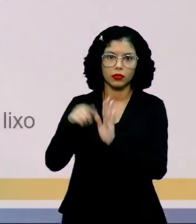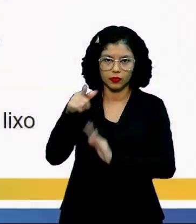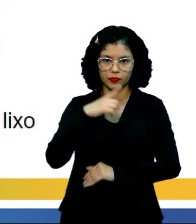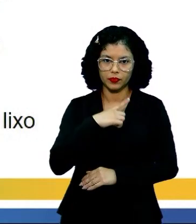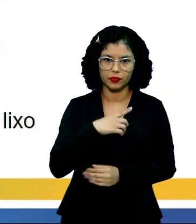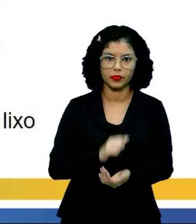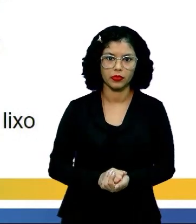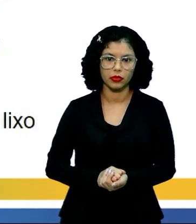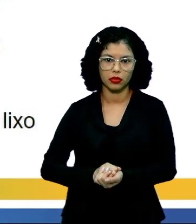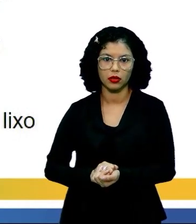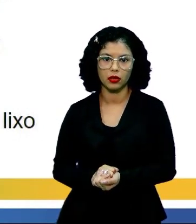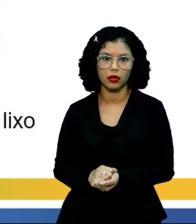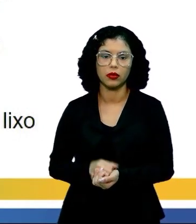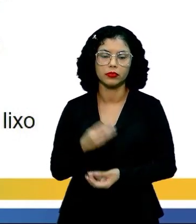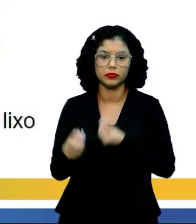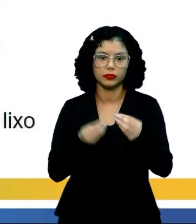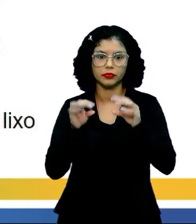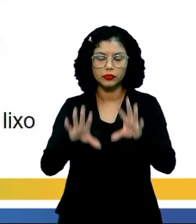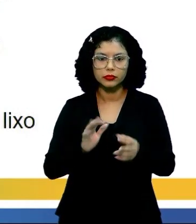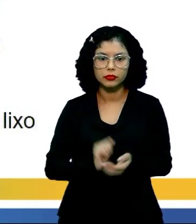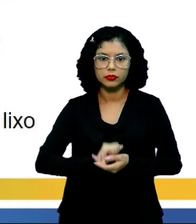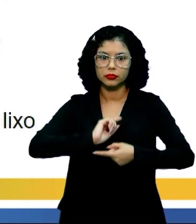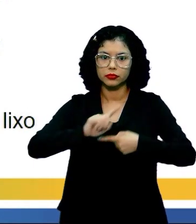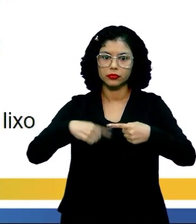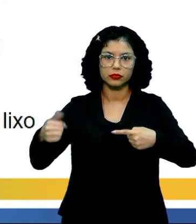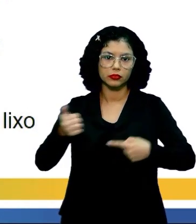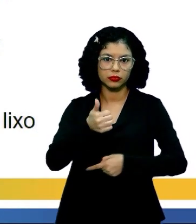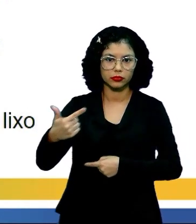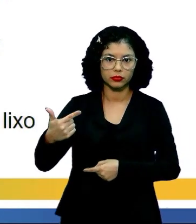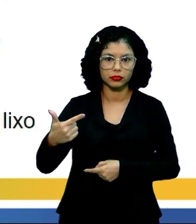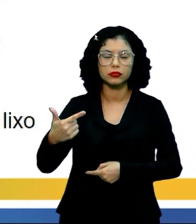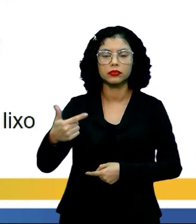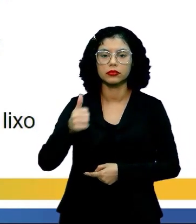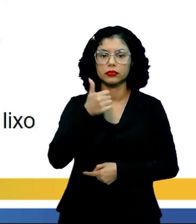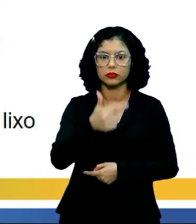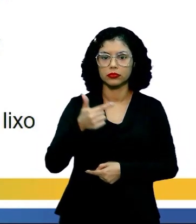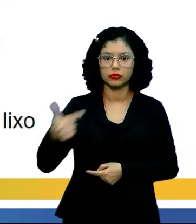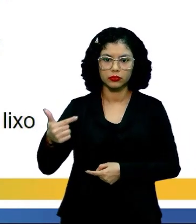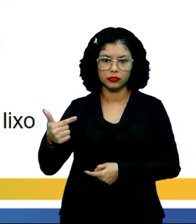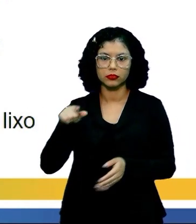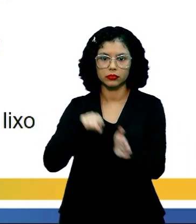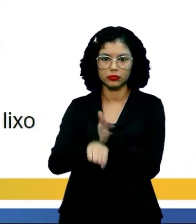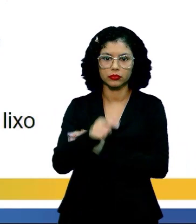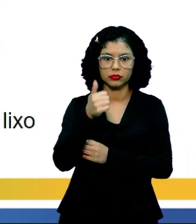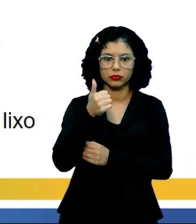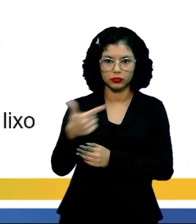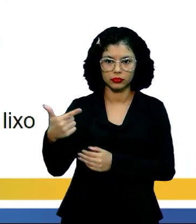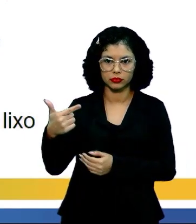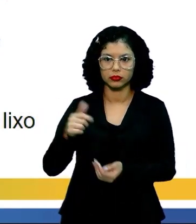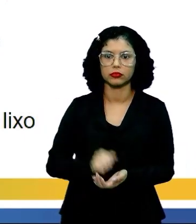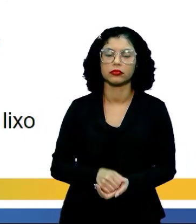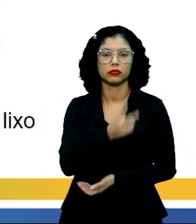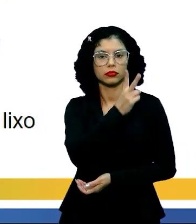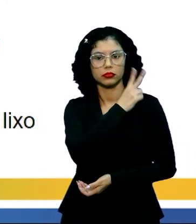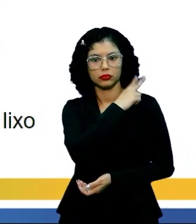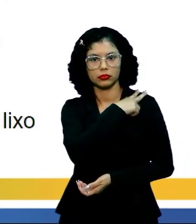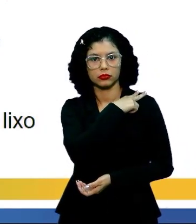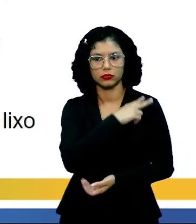têm, ok? Como assim? Questão 12, página 22 do livro A Prova Enem do segundo